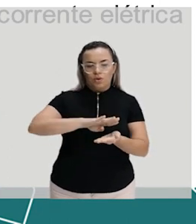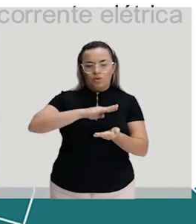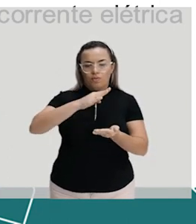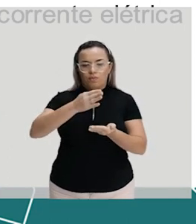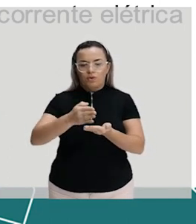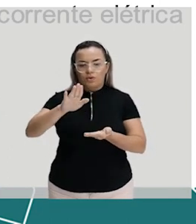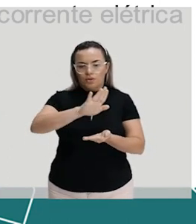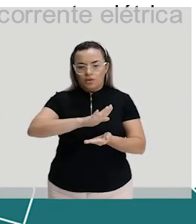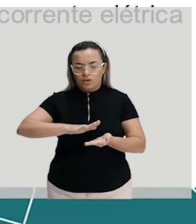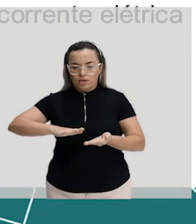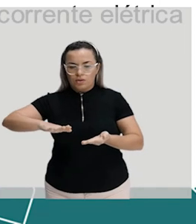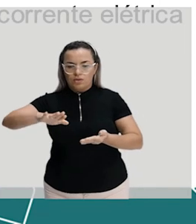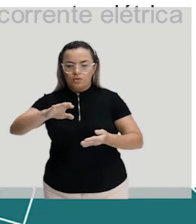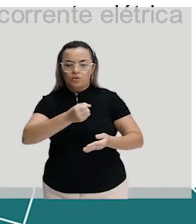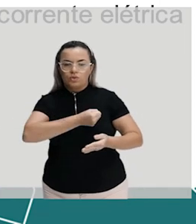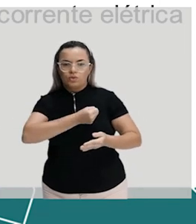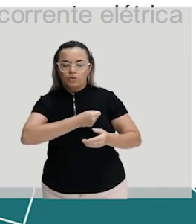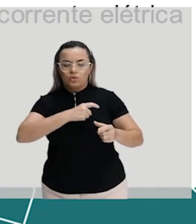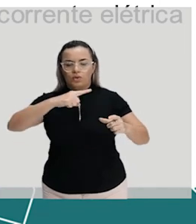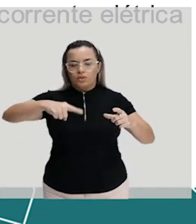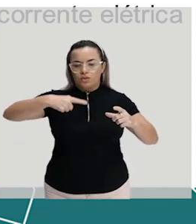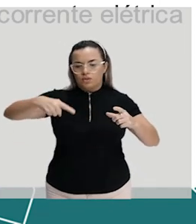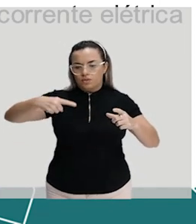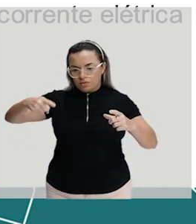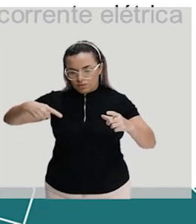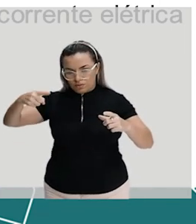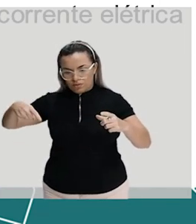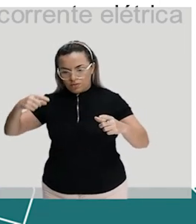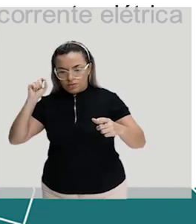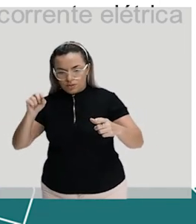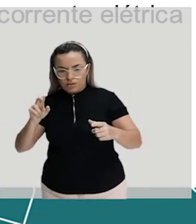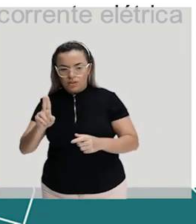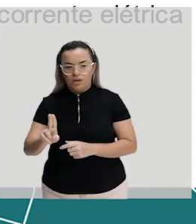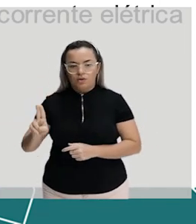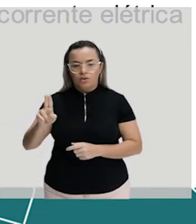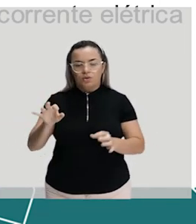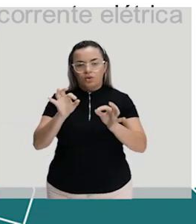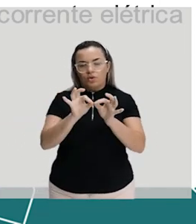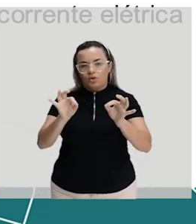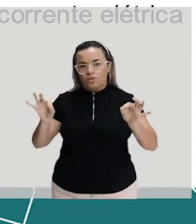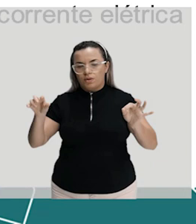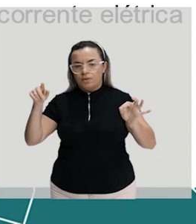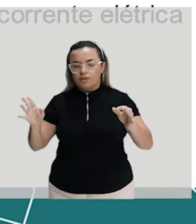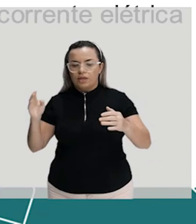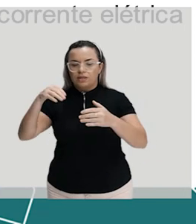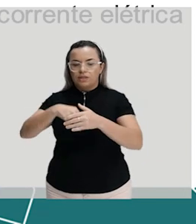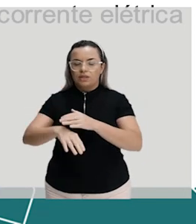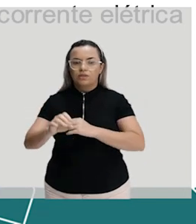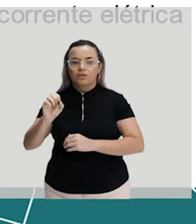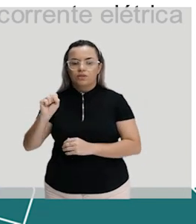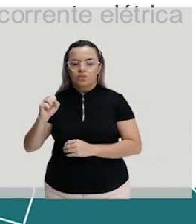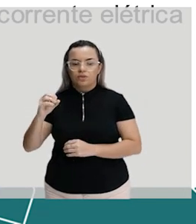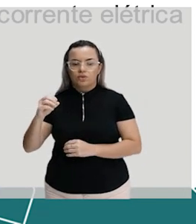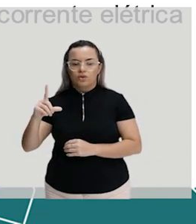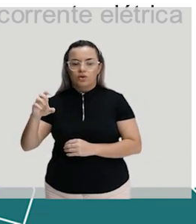segunda é na na alternativa 1 Ele tá dizendo o seguinte vamos analisar logo né que o